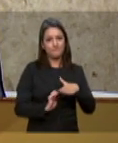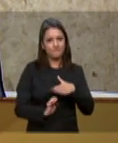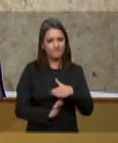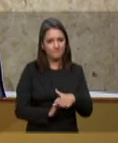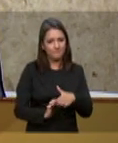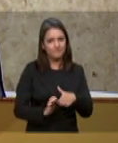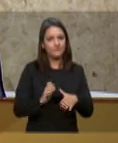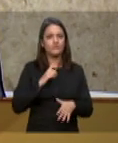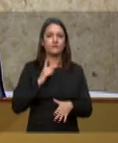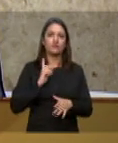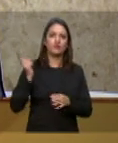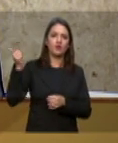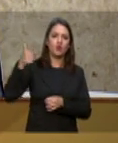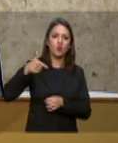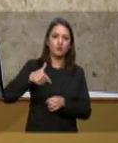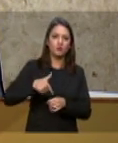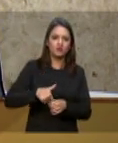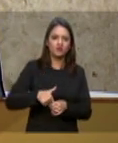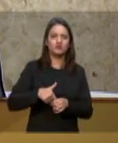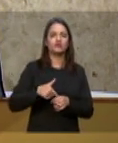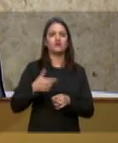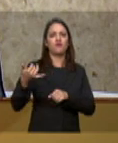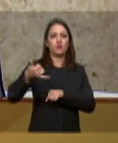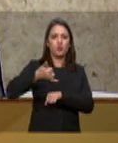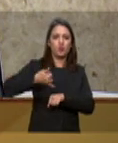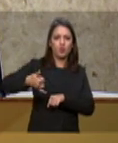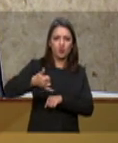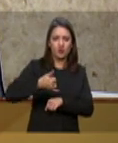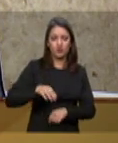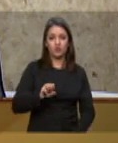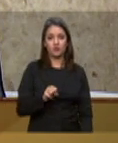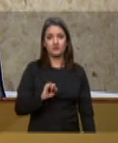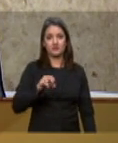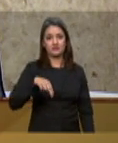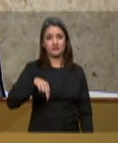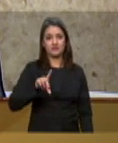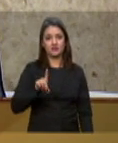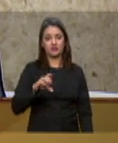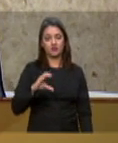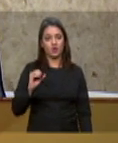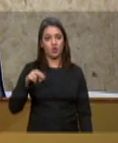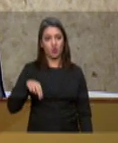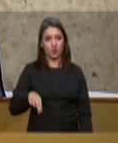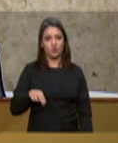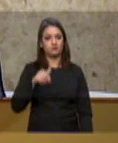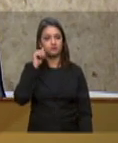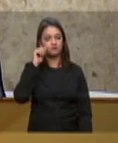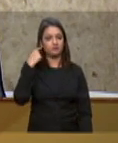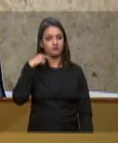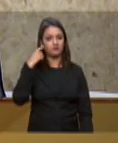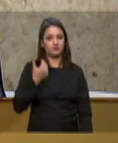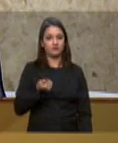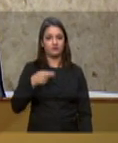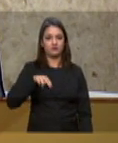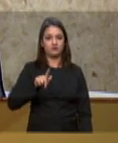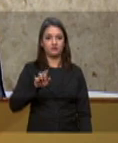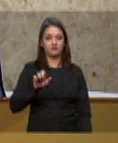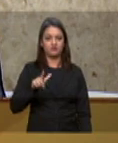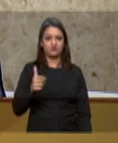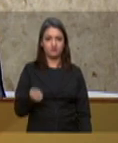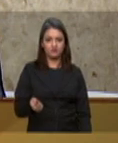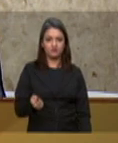de Combustíveis e Lubrificantes, Sindicom, a doutora Ângela Sinac Baeta